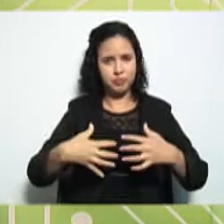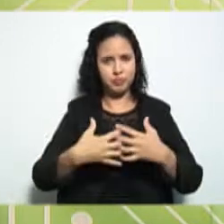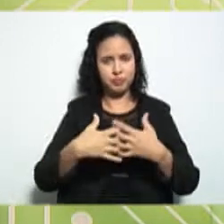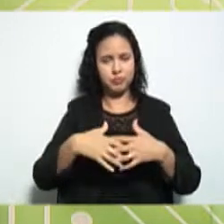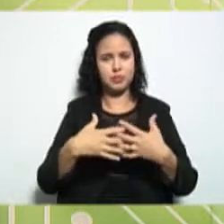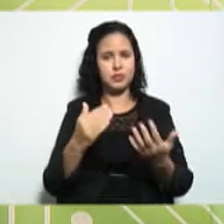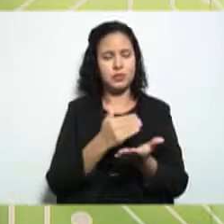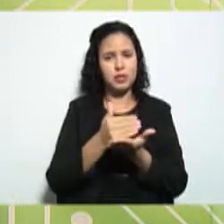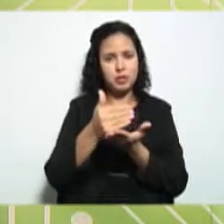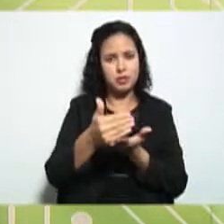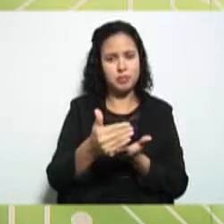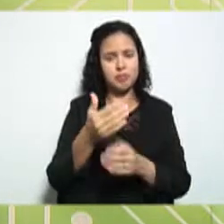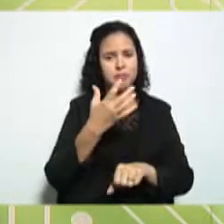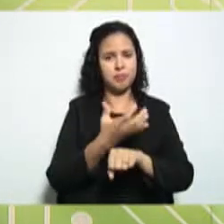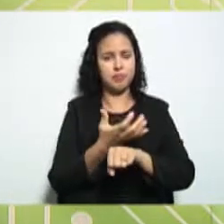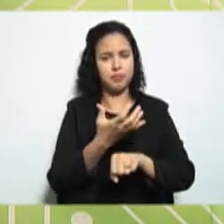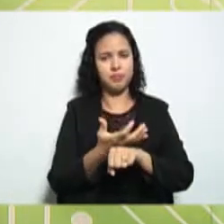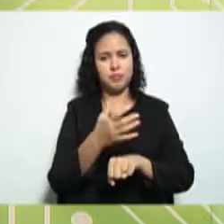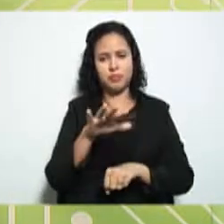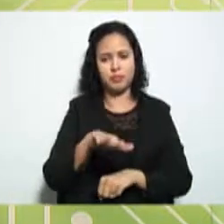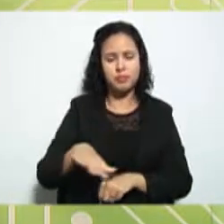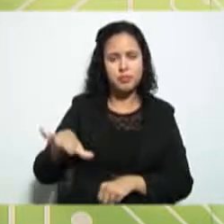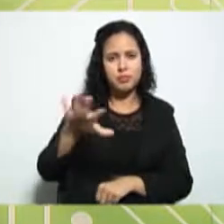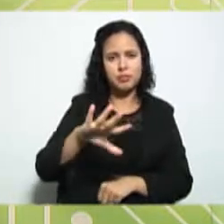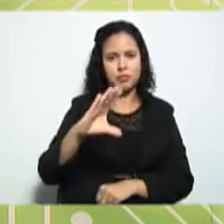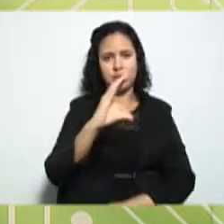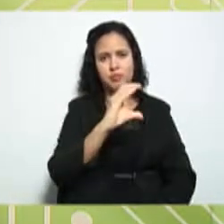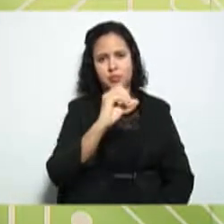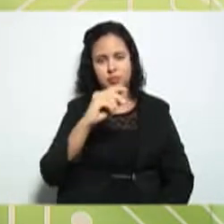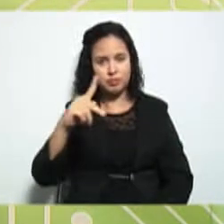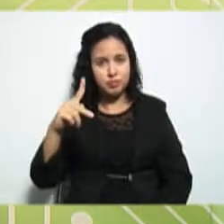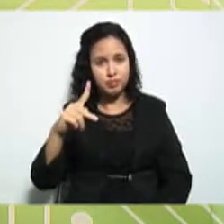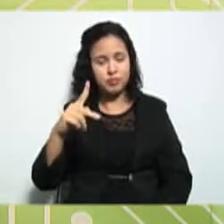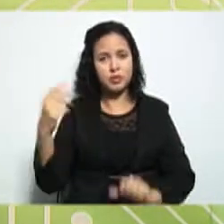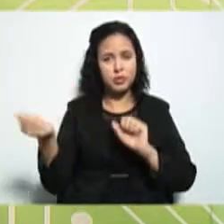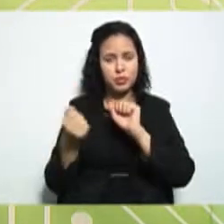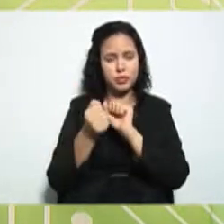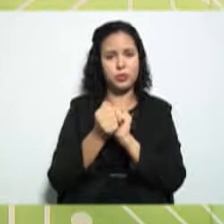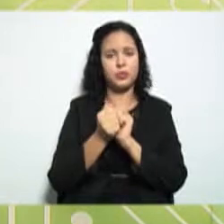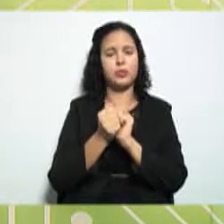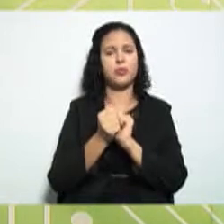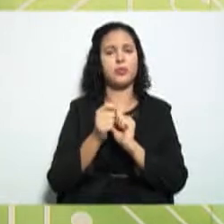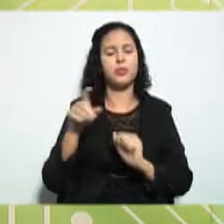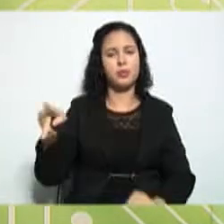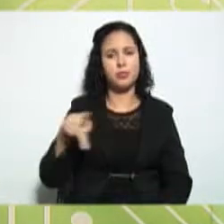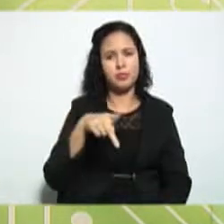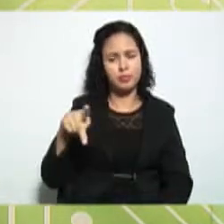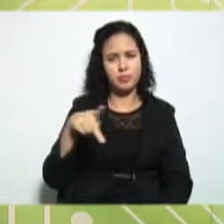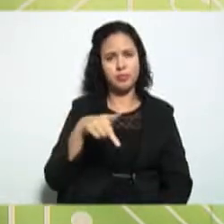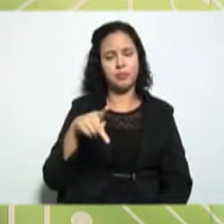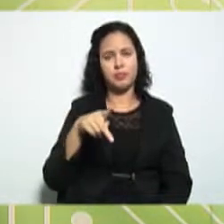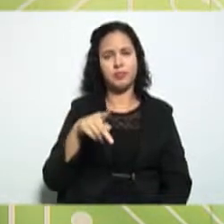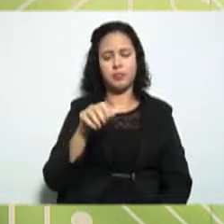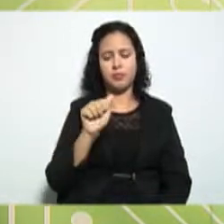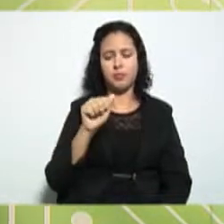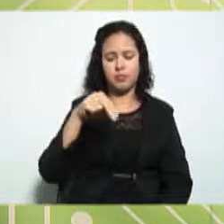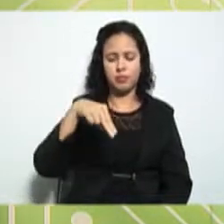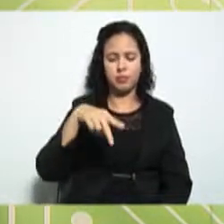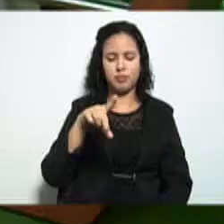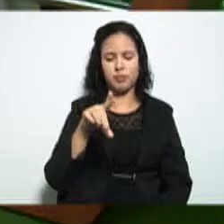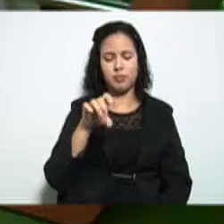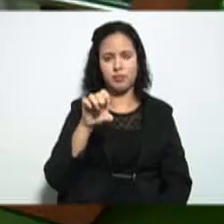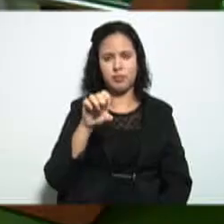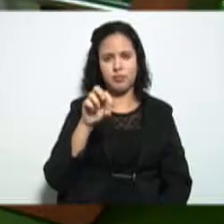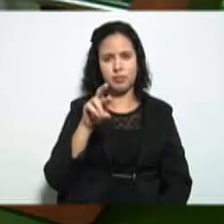com vocês a disciplina de Ramos do Cooperativismo. Me acompanhando junto com essa disciplina estará o professor Anderson. Tudo